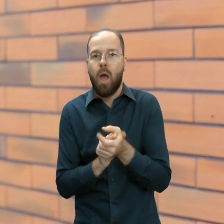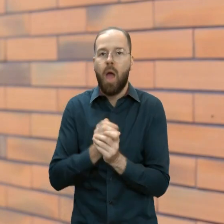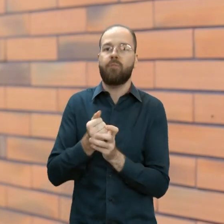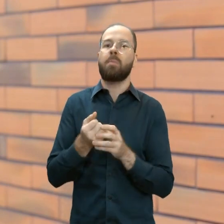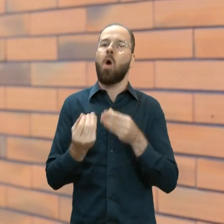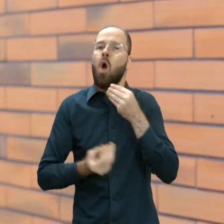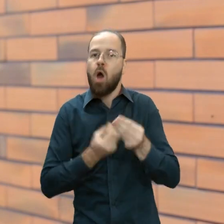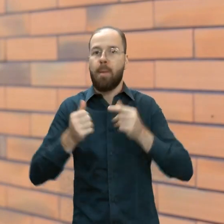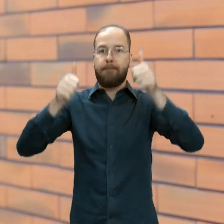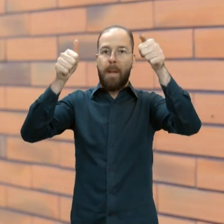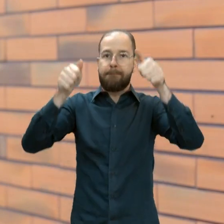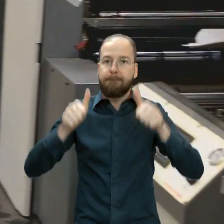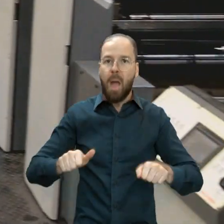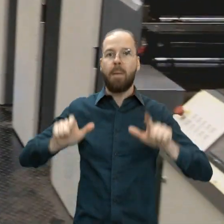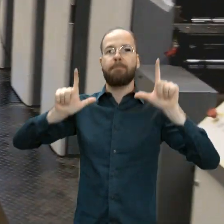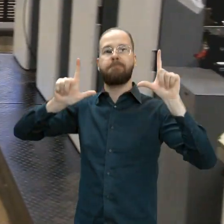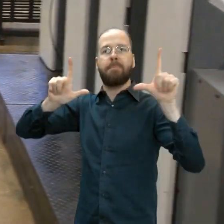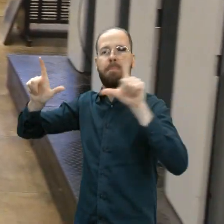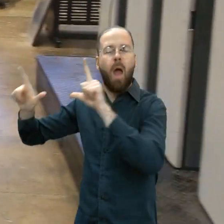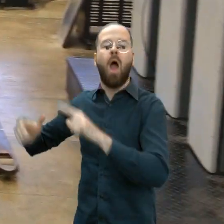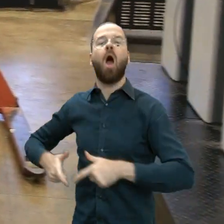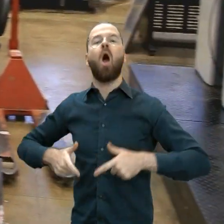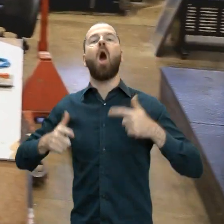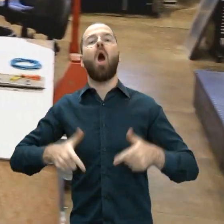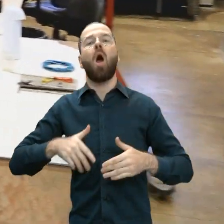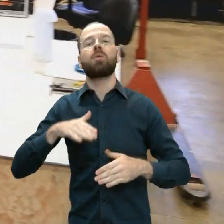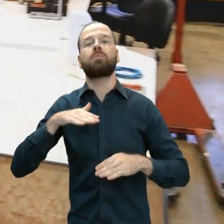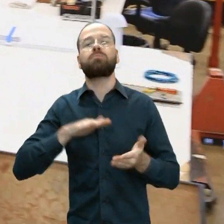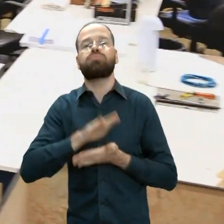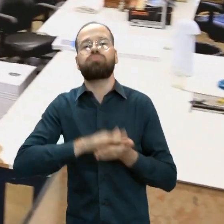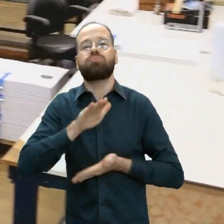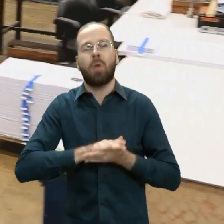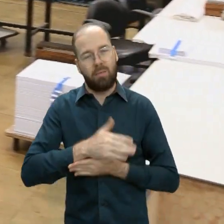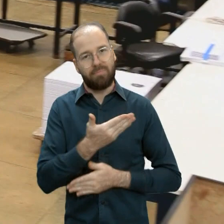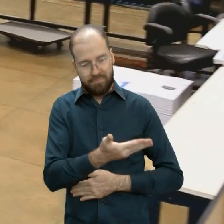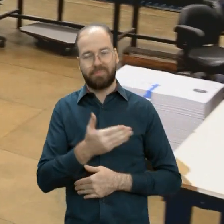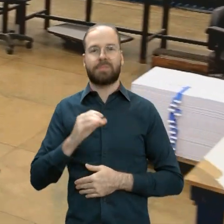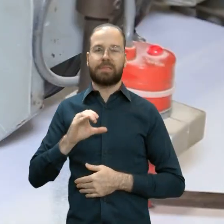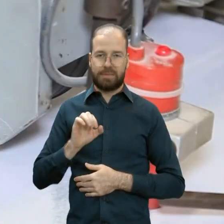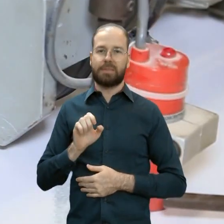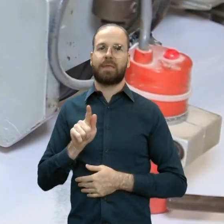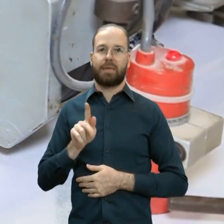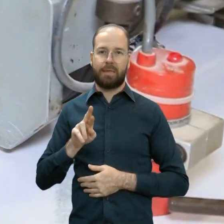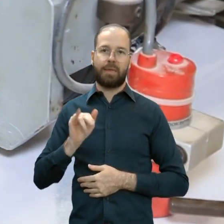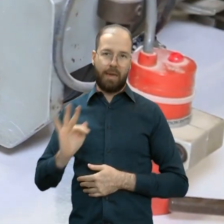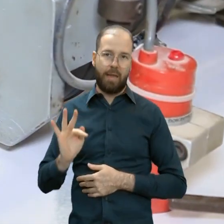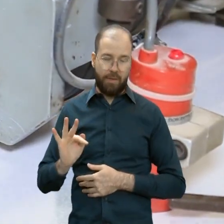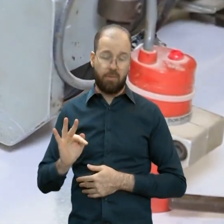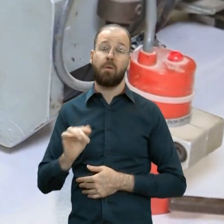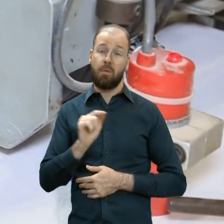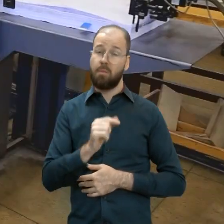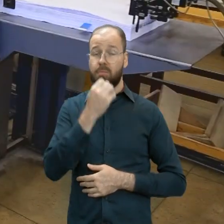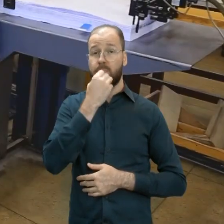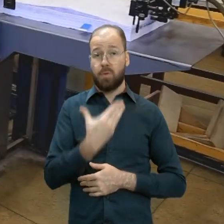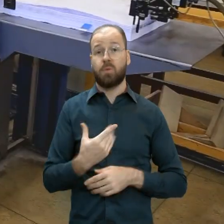material todo é publicado no SEGRAF. Então, é muito promissora essa relação, porque a gente tem, de certa forma, um canal